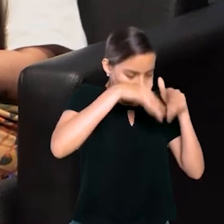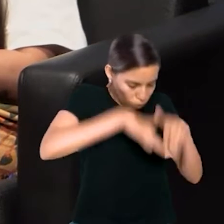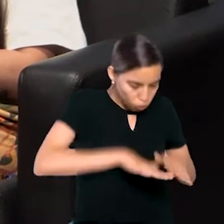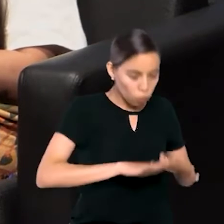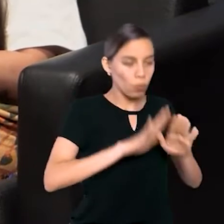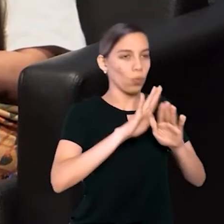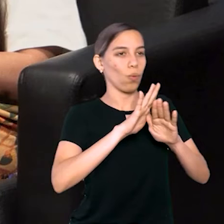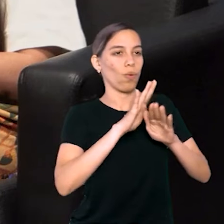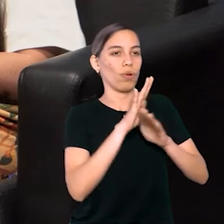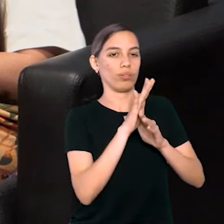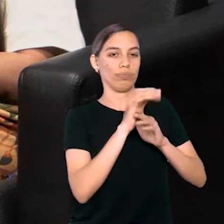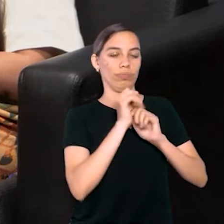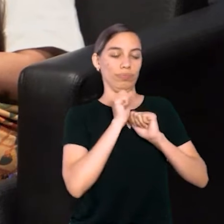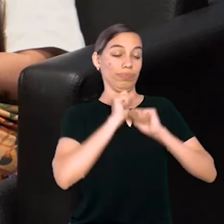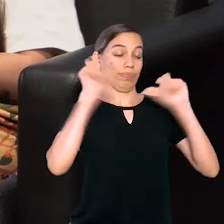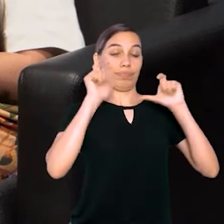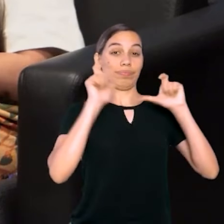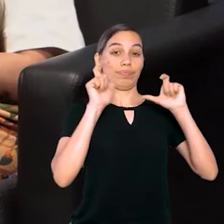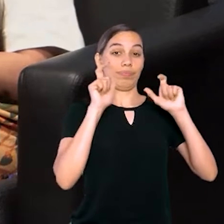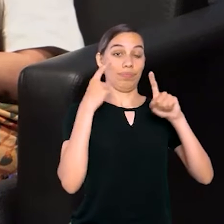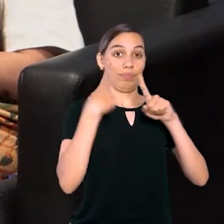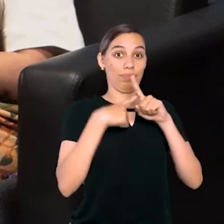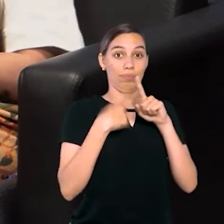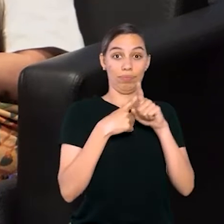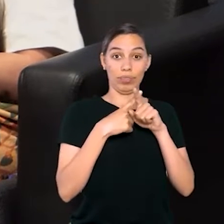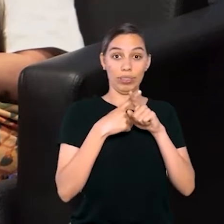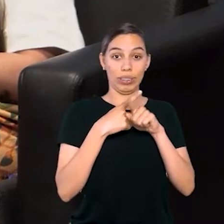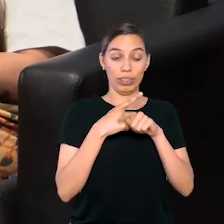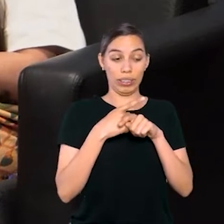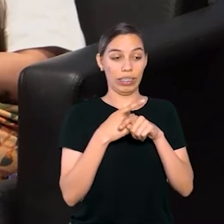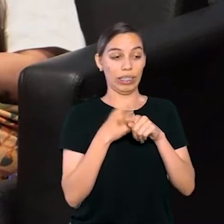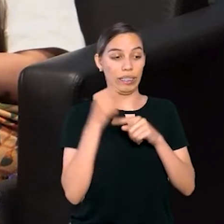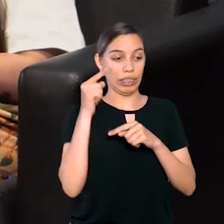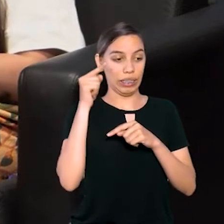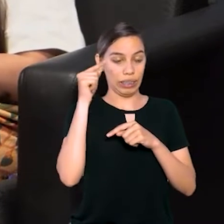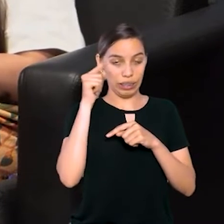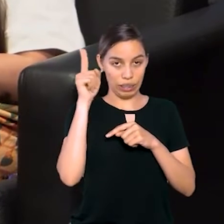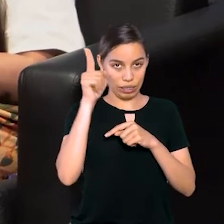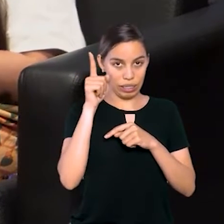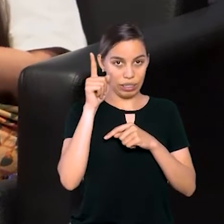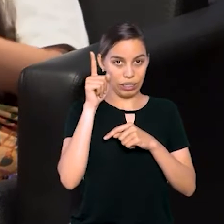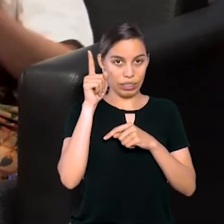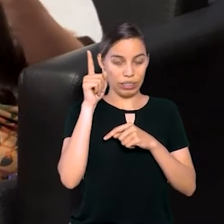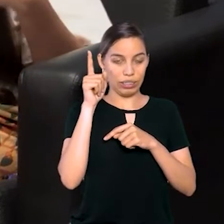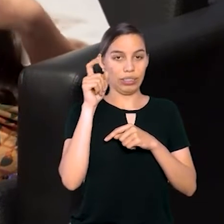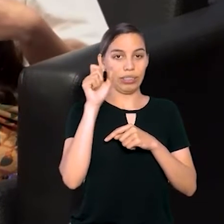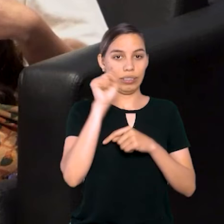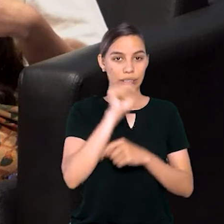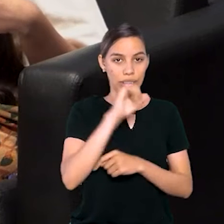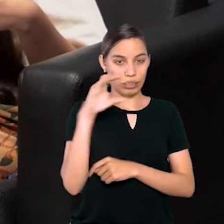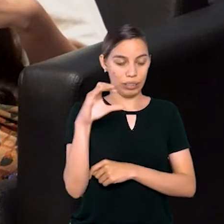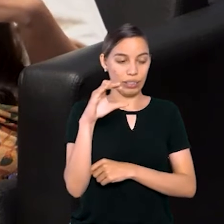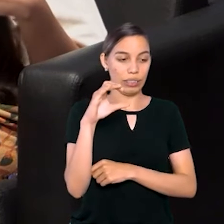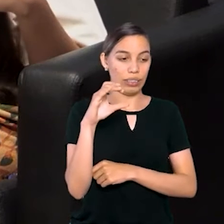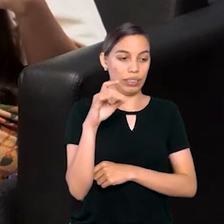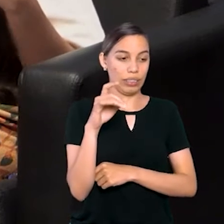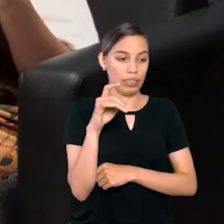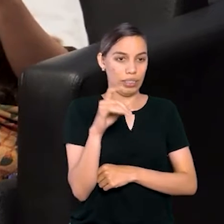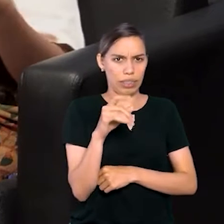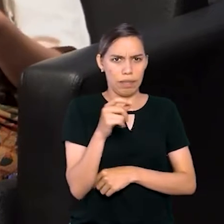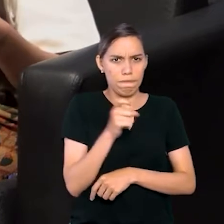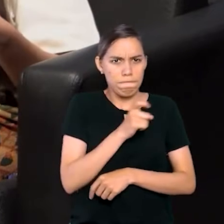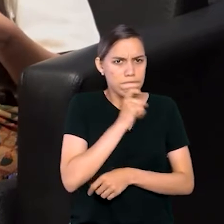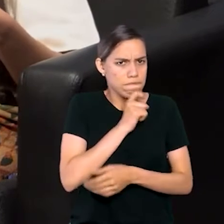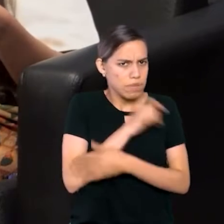porque é difícil, muito cedinho, no frio, lá de Santa Catarina. Mas, ao mesmo tempo que o rio acorda as